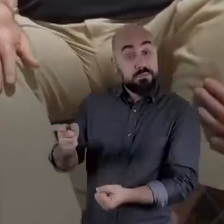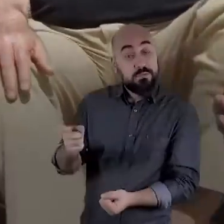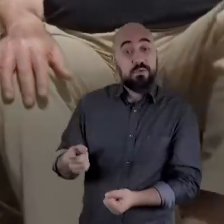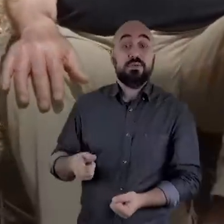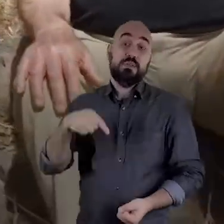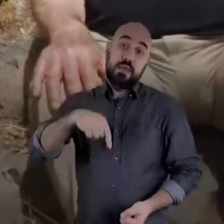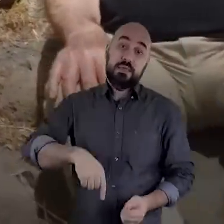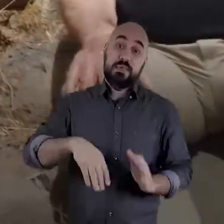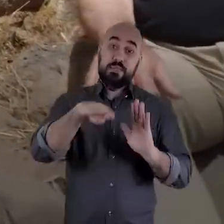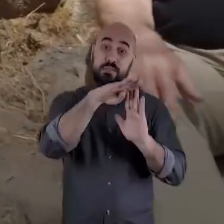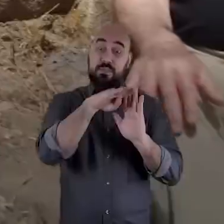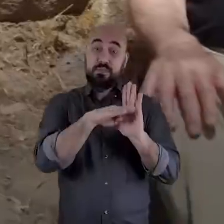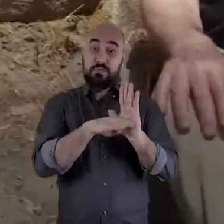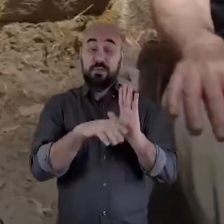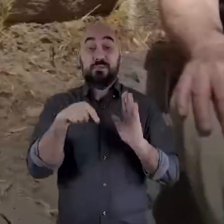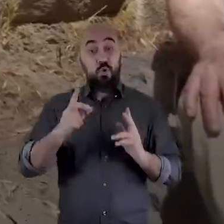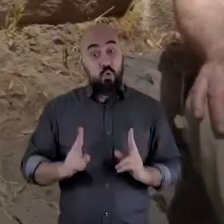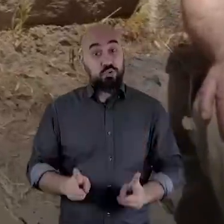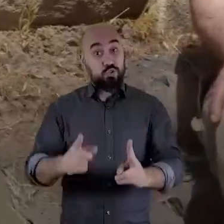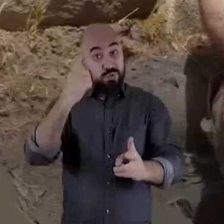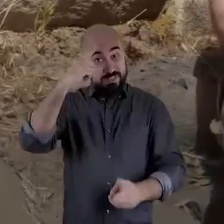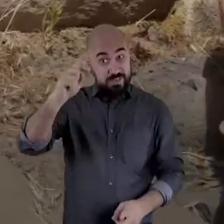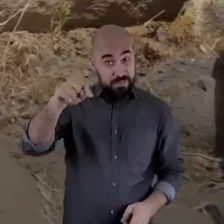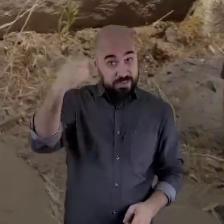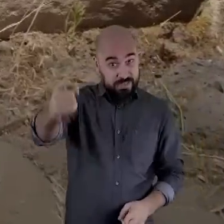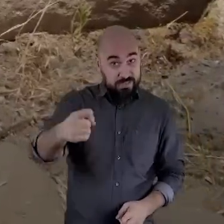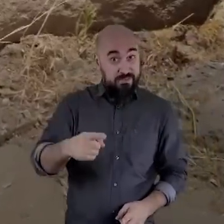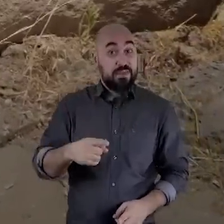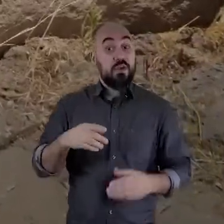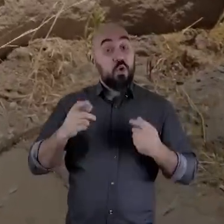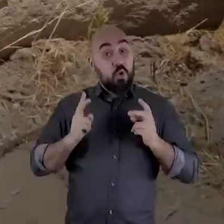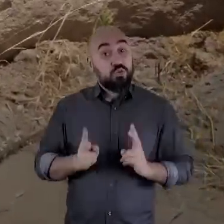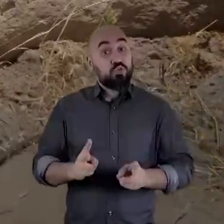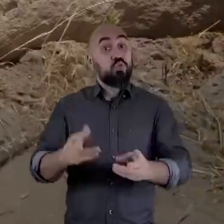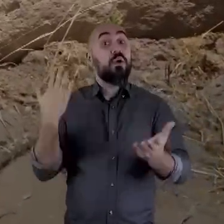aqui na TV Novo Tempo, nós vamos continuar este